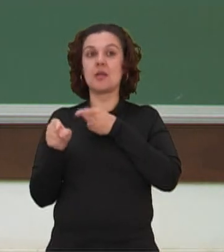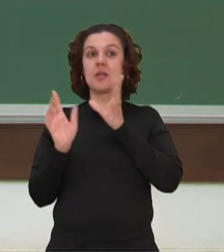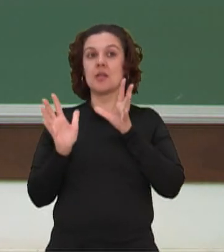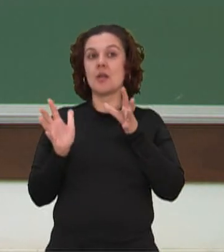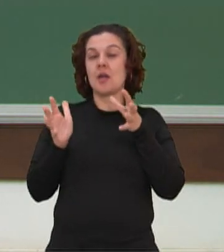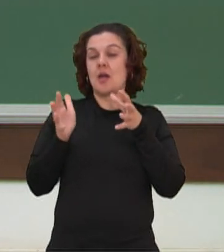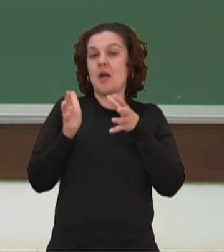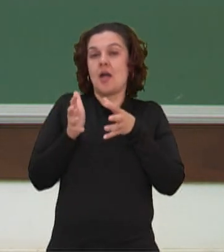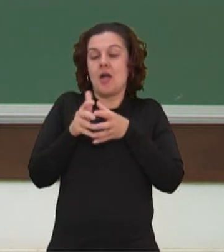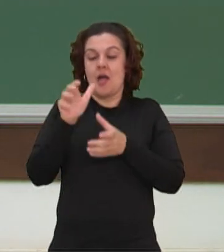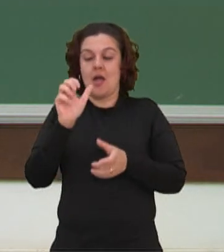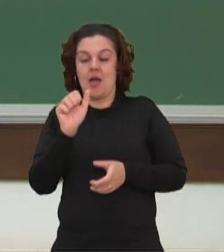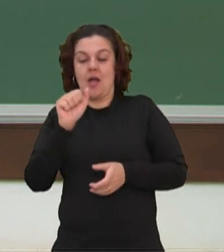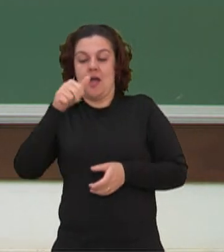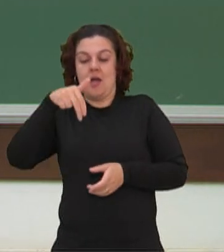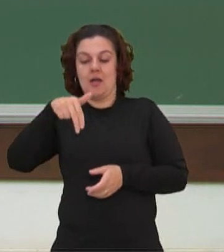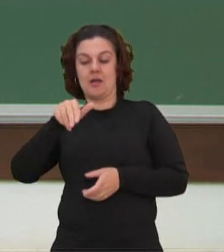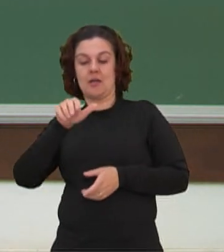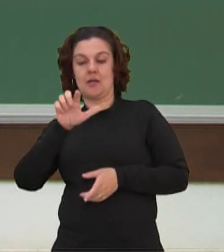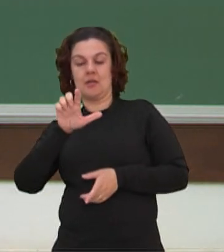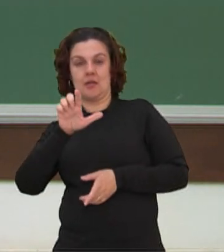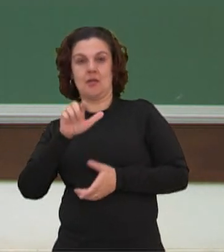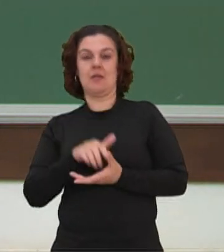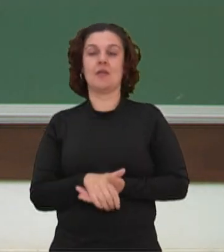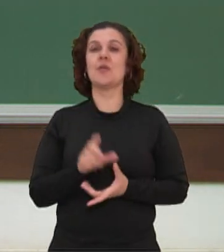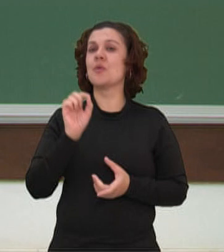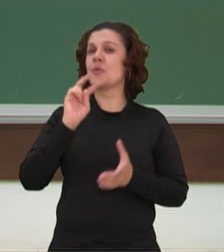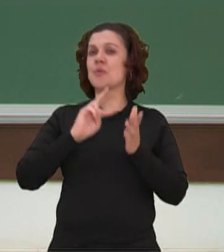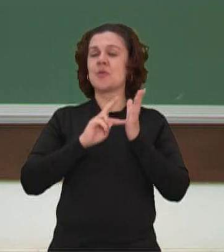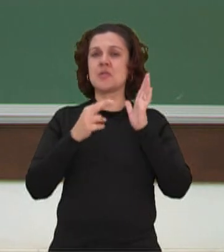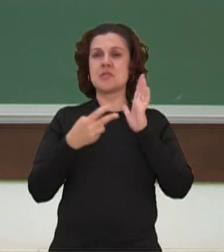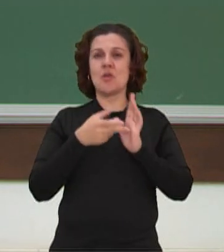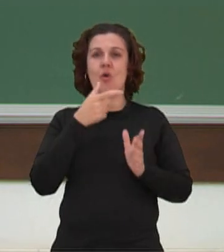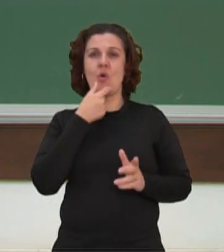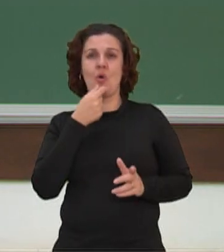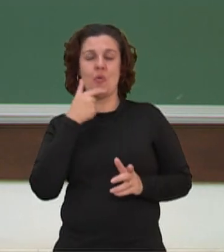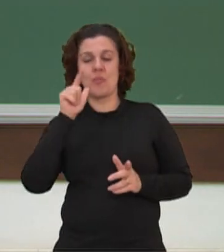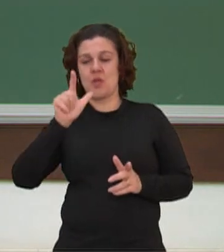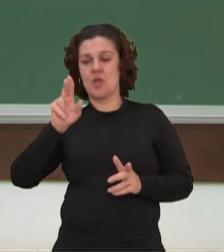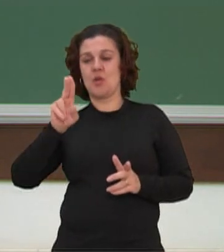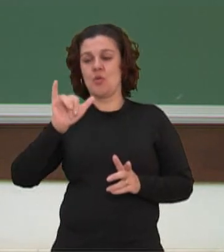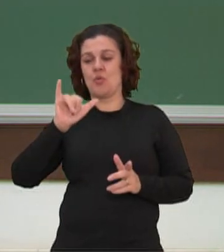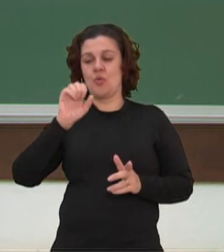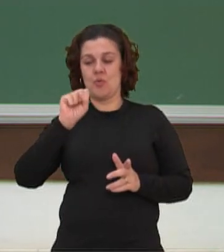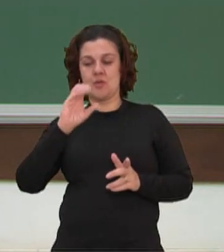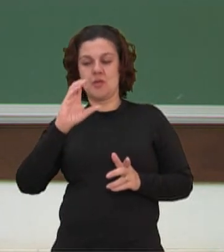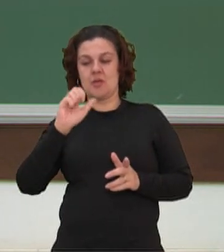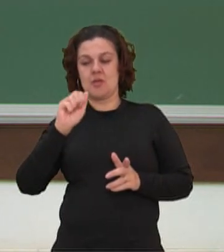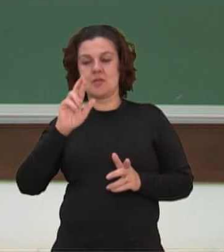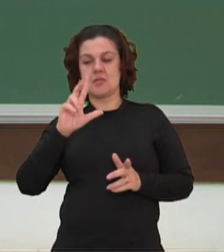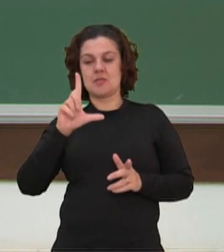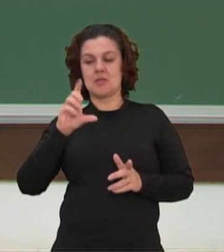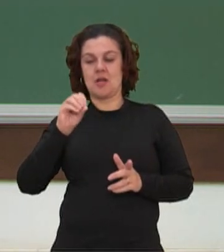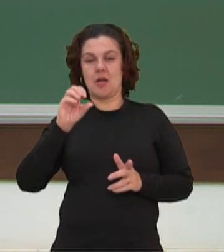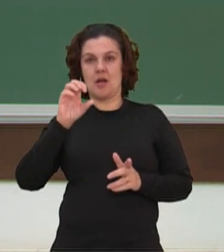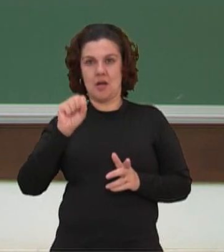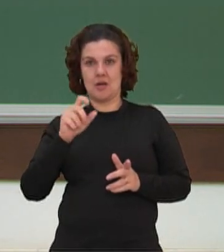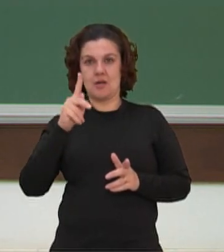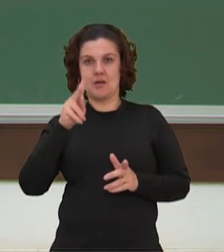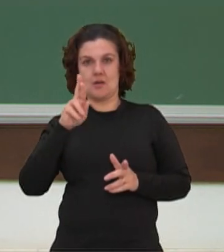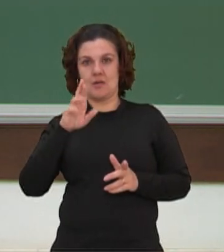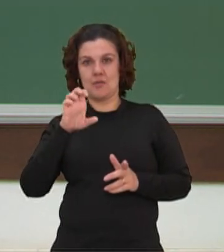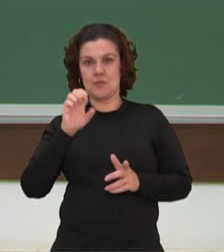da Aliança Nacional Libertadora, o Luiz Carlos Prestes. Sim! O mesmo da